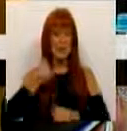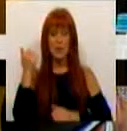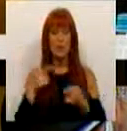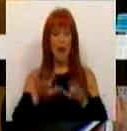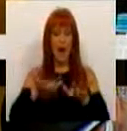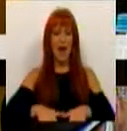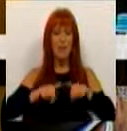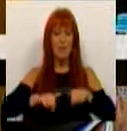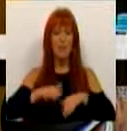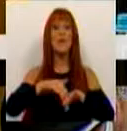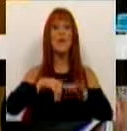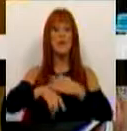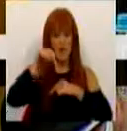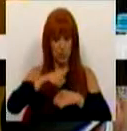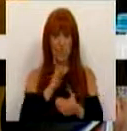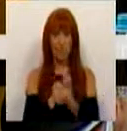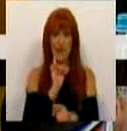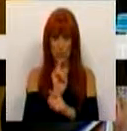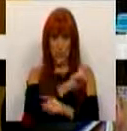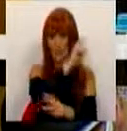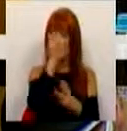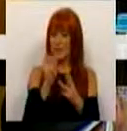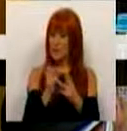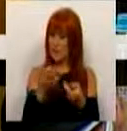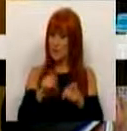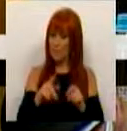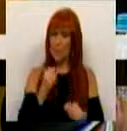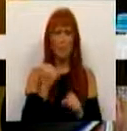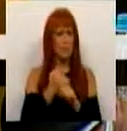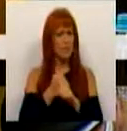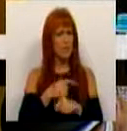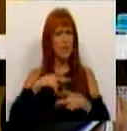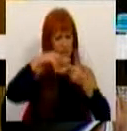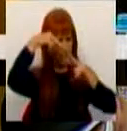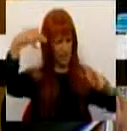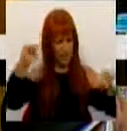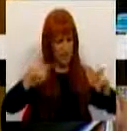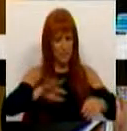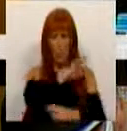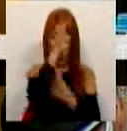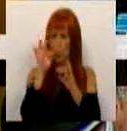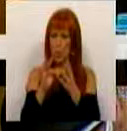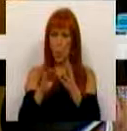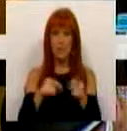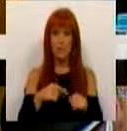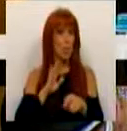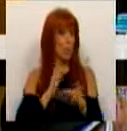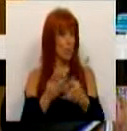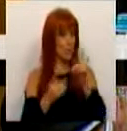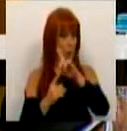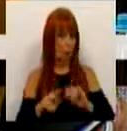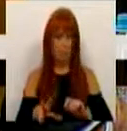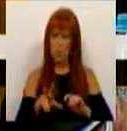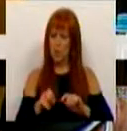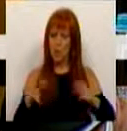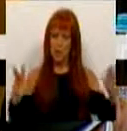esta Assembleia desempenhou neste processo. Terceiro, também o papel das autarquias. Quarto, e nem por isso último, de forma